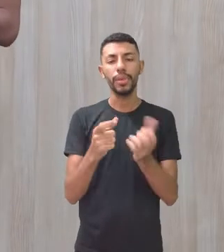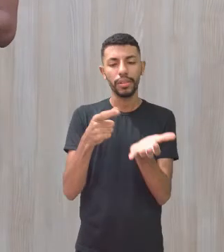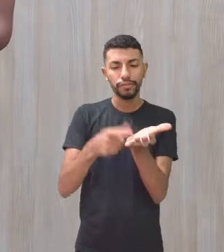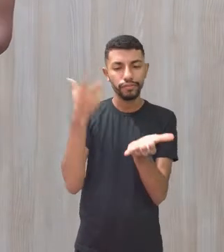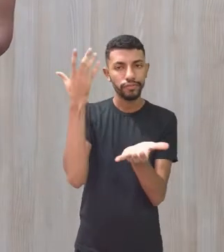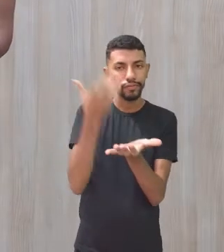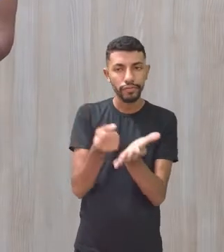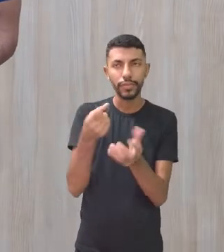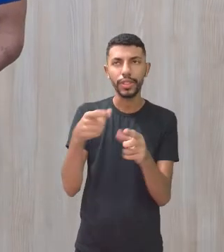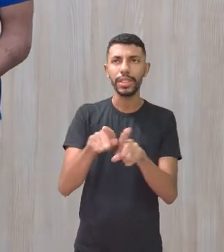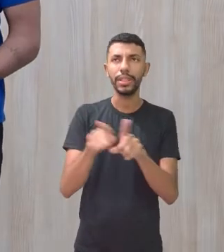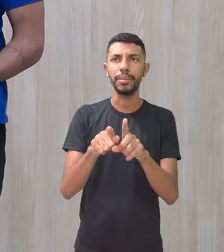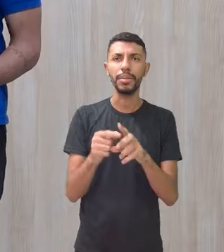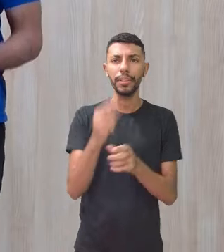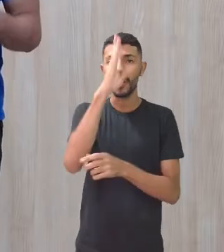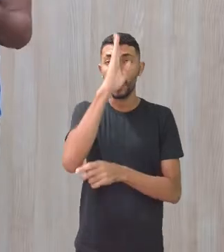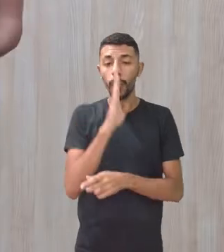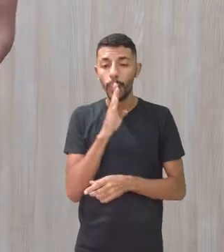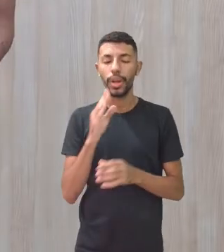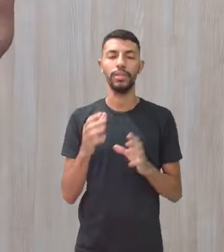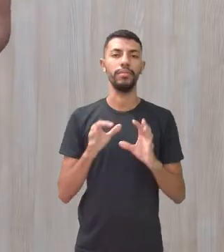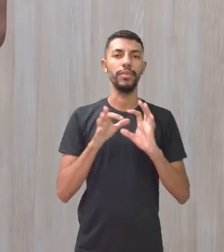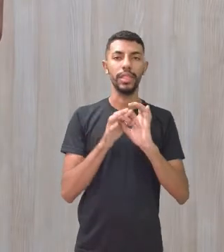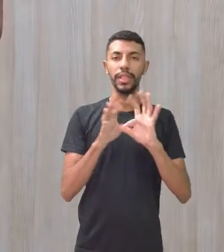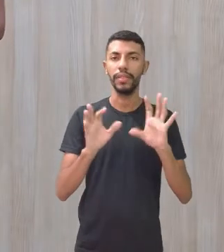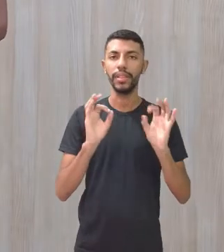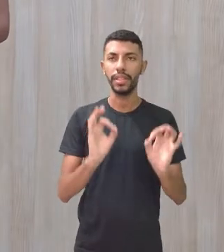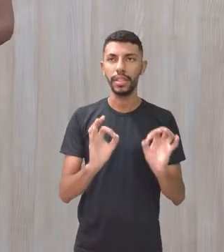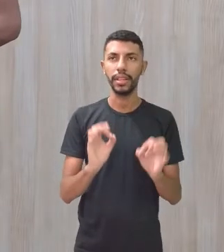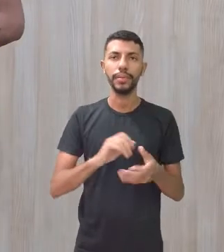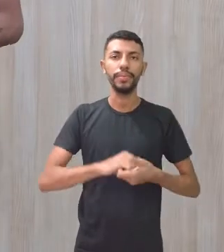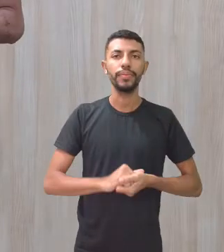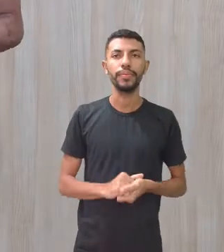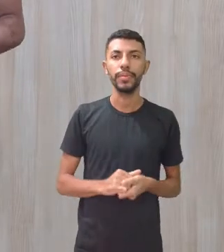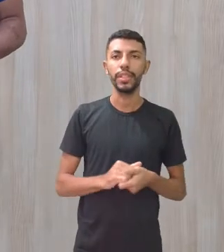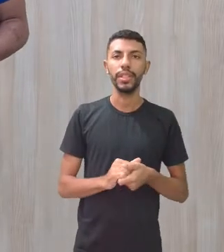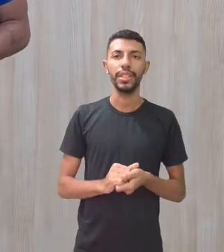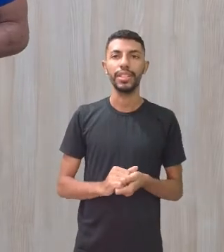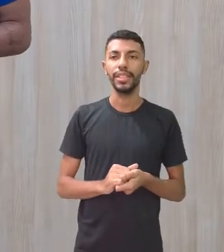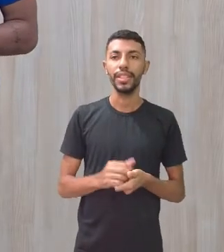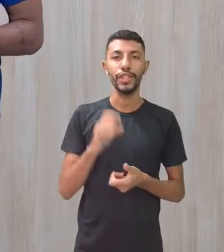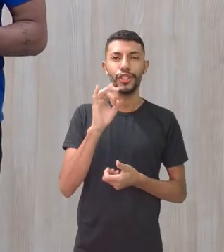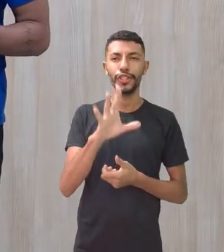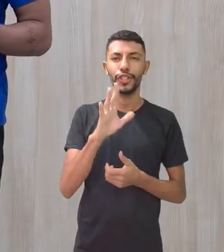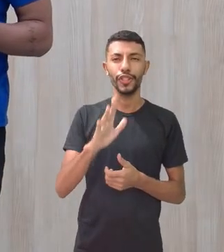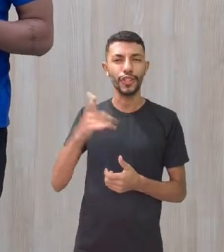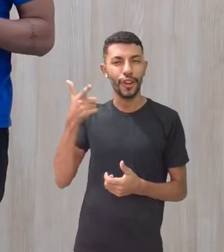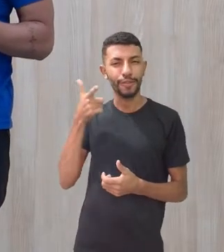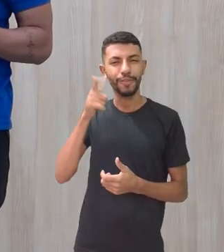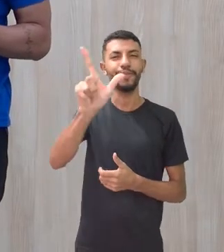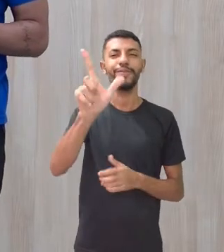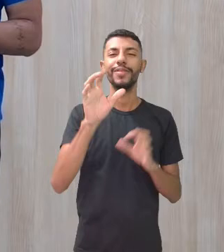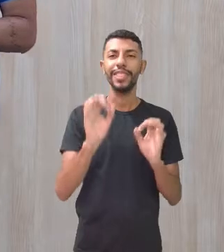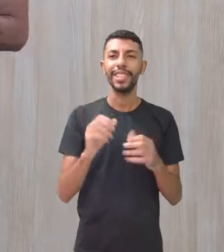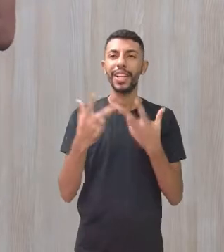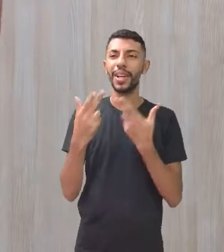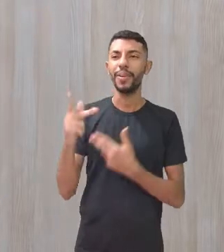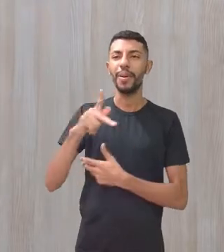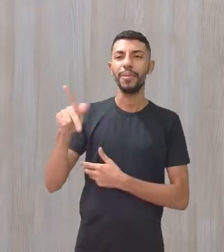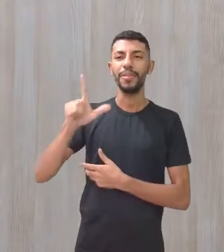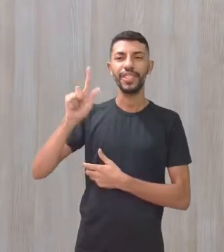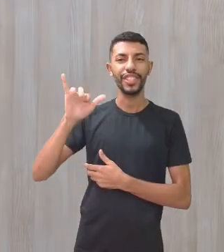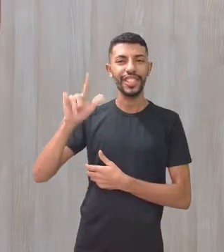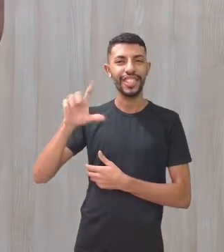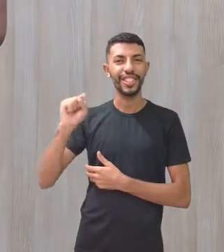não consome os dados da sua internet, não paga para baixar. Então só vitória, como diria o professor Gilson, e vamos